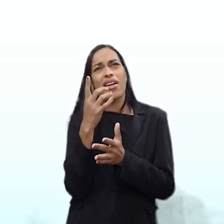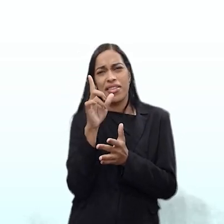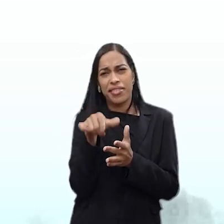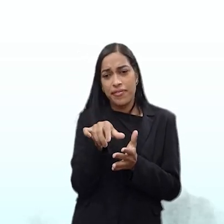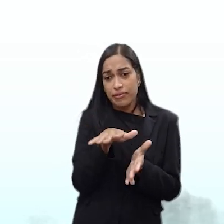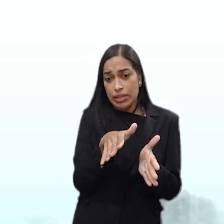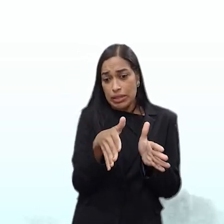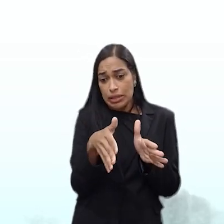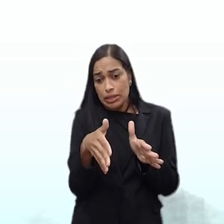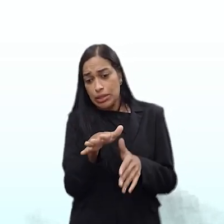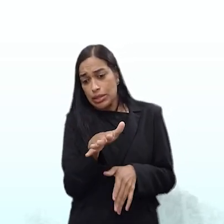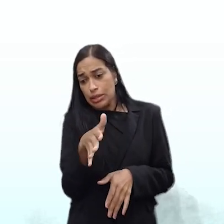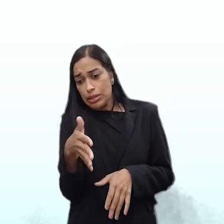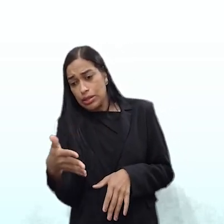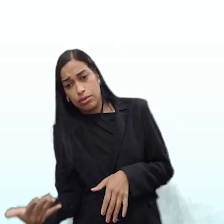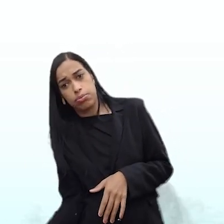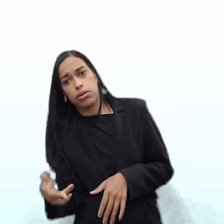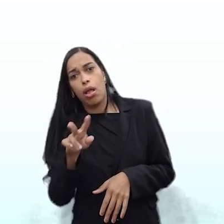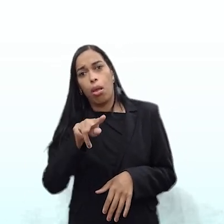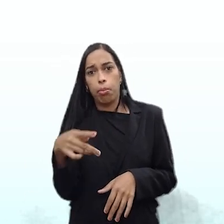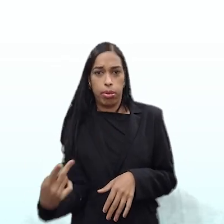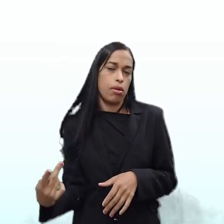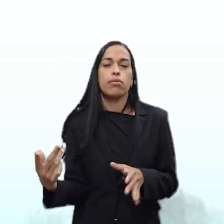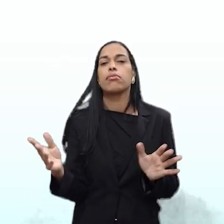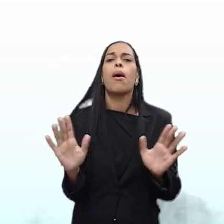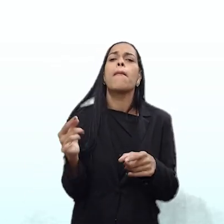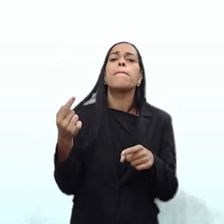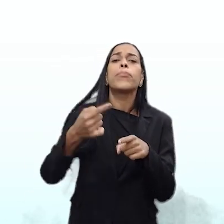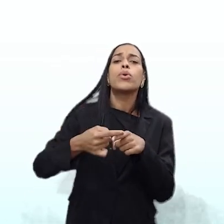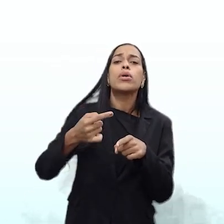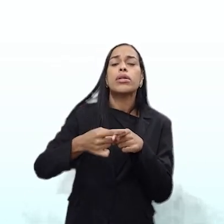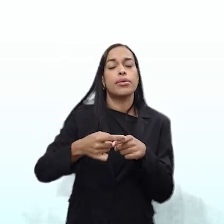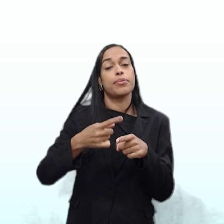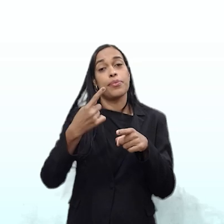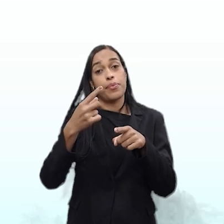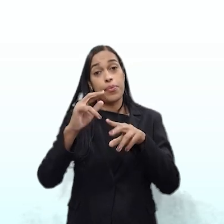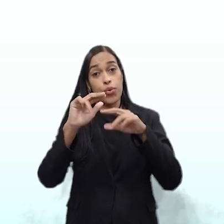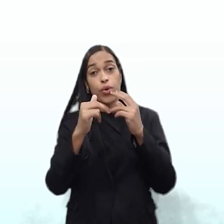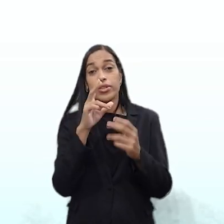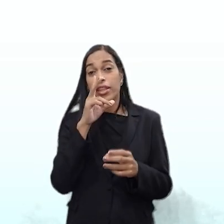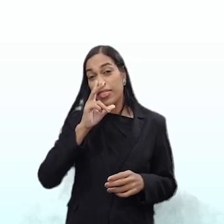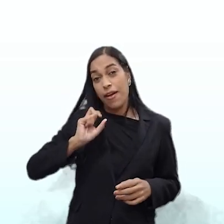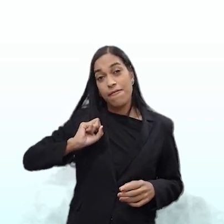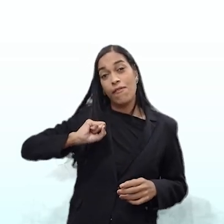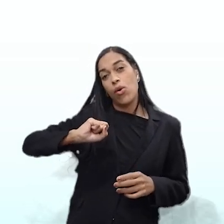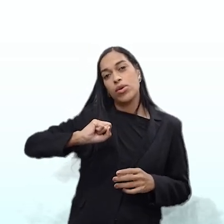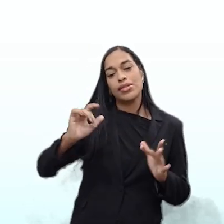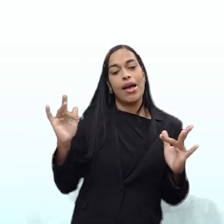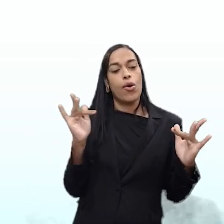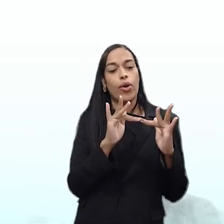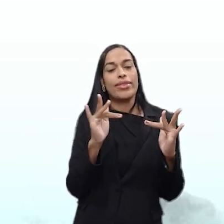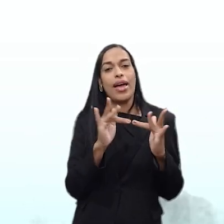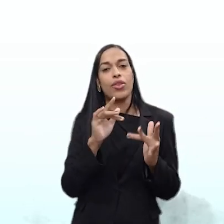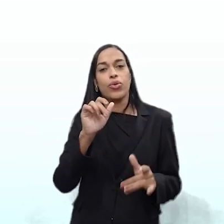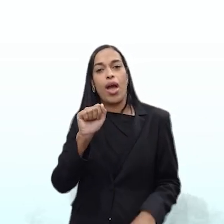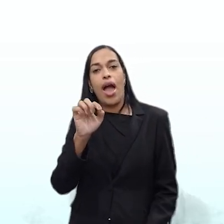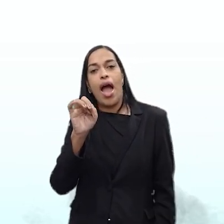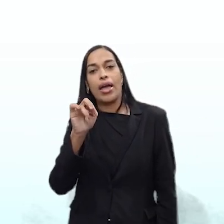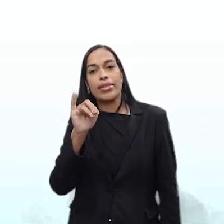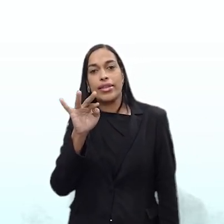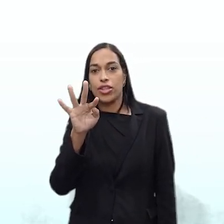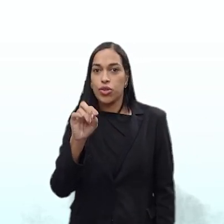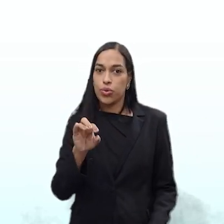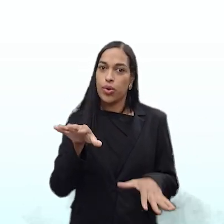não vai cair, cai, não cai, e não cai. E por que não cai? Por conta da força de atrito. Pois é, meu